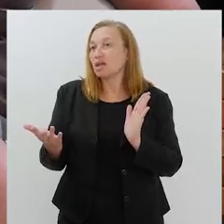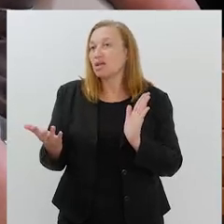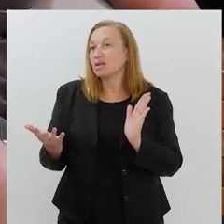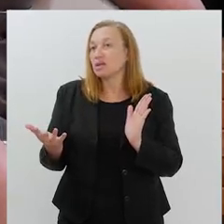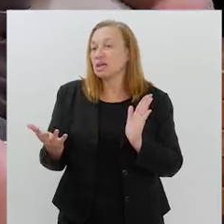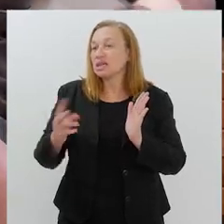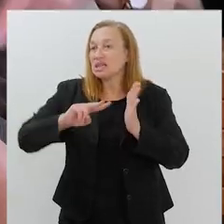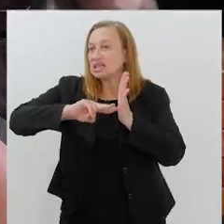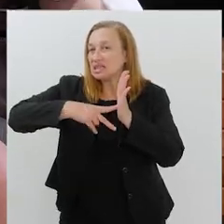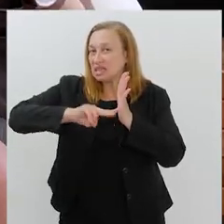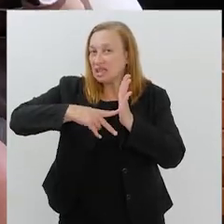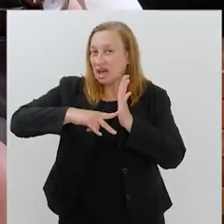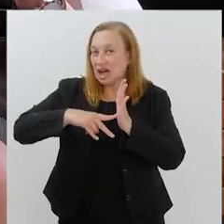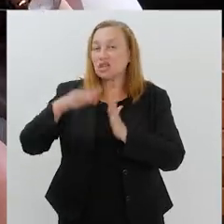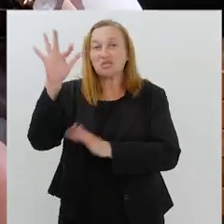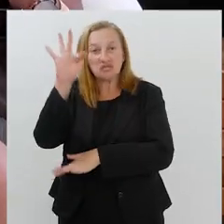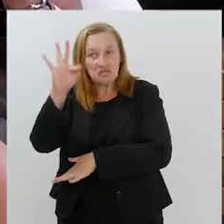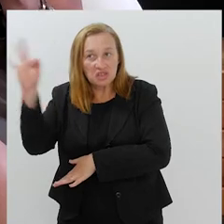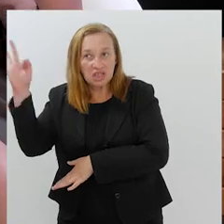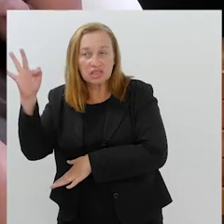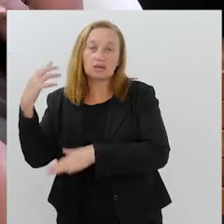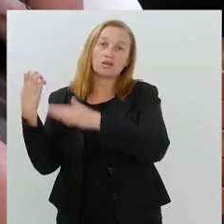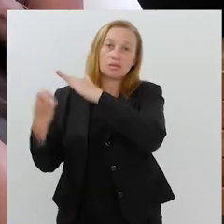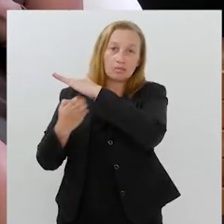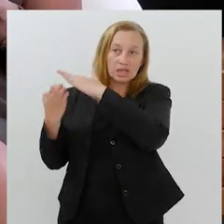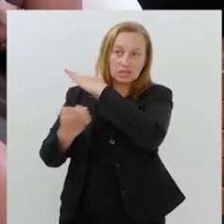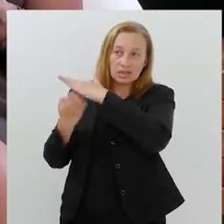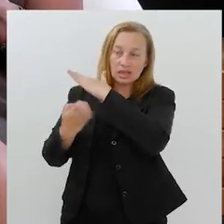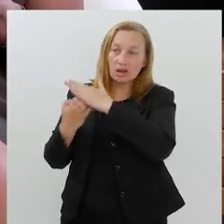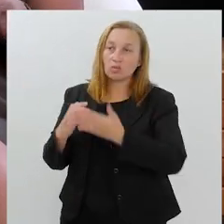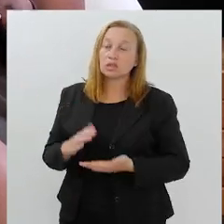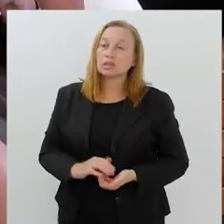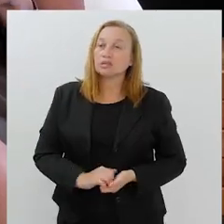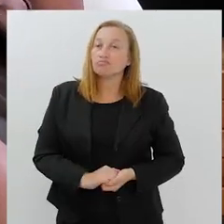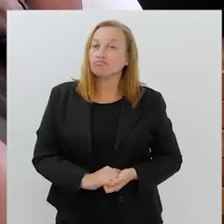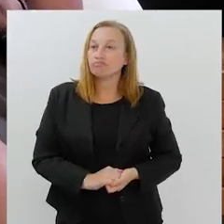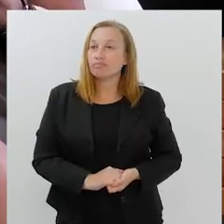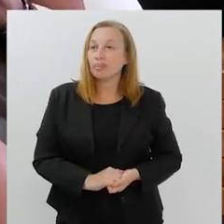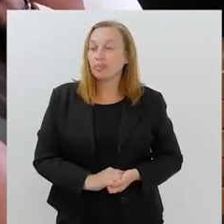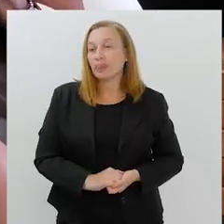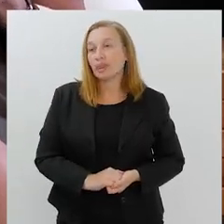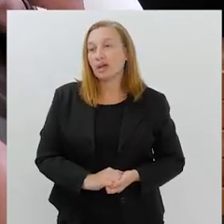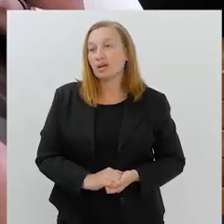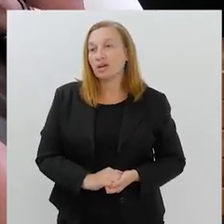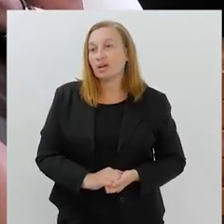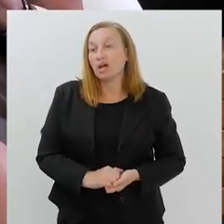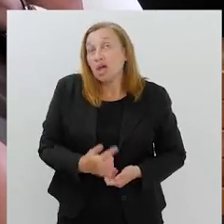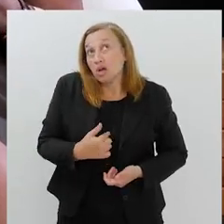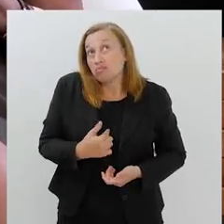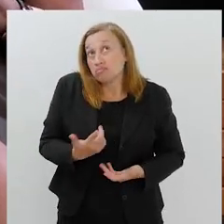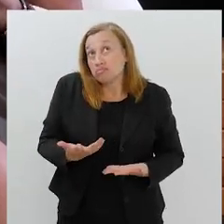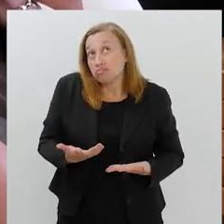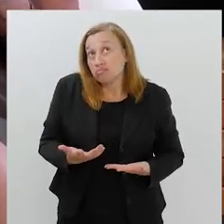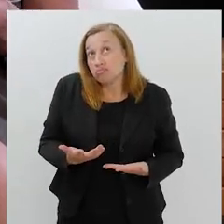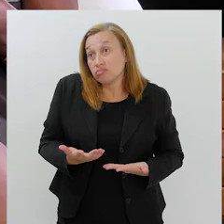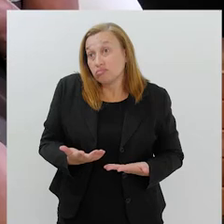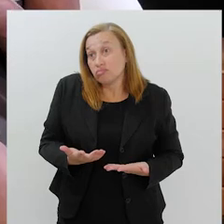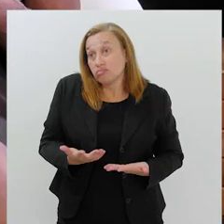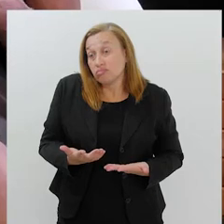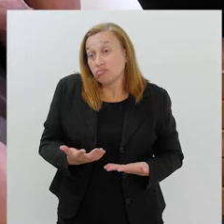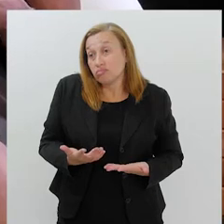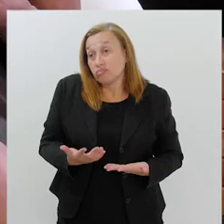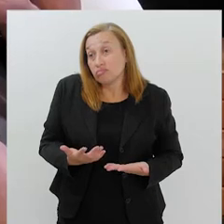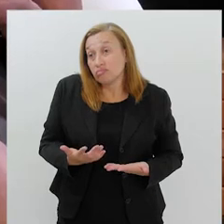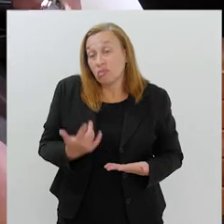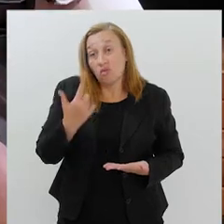Eh esses sindicatos essas federações empresariais e eu enfim eu eu eu espero